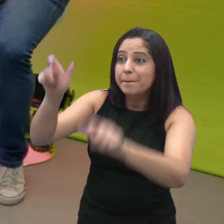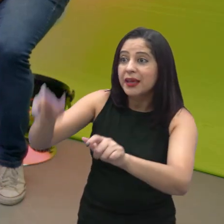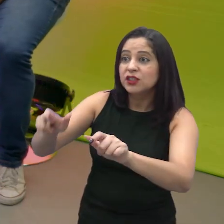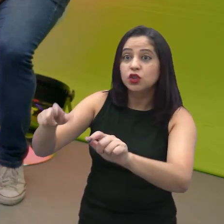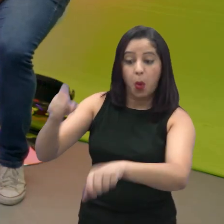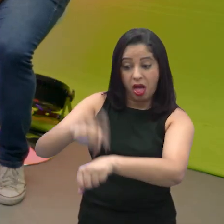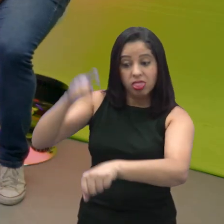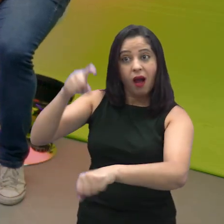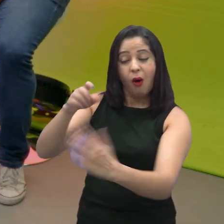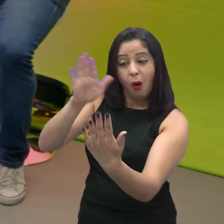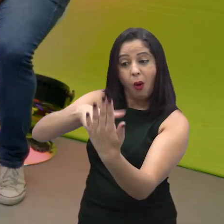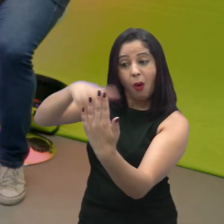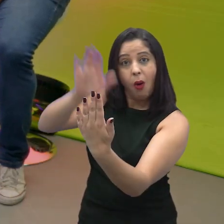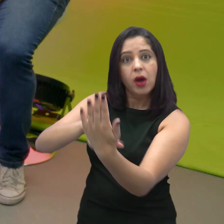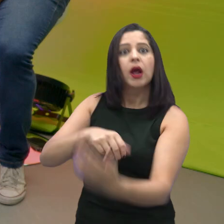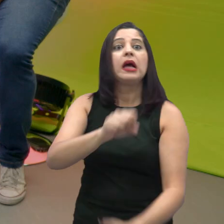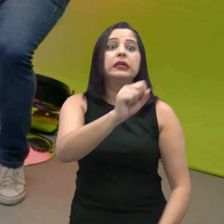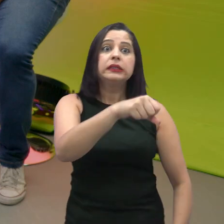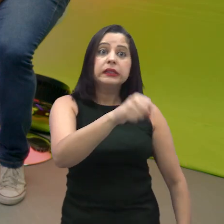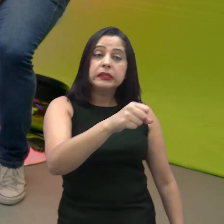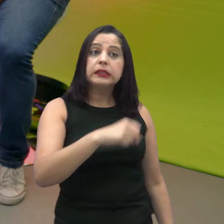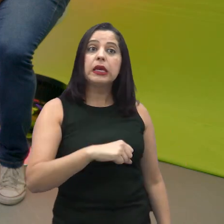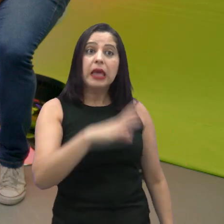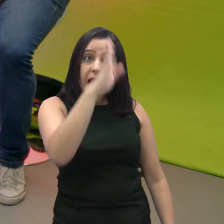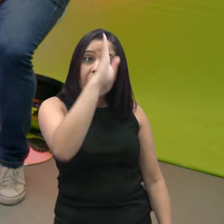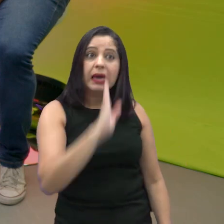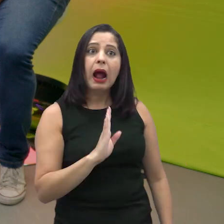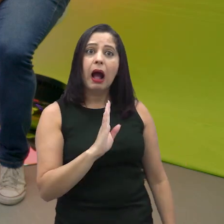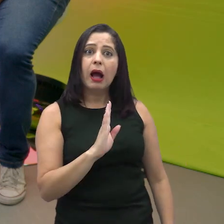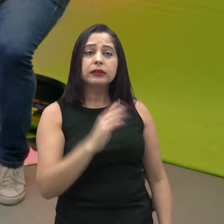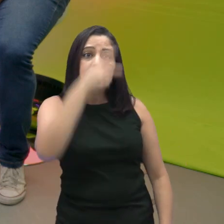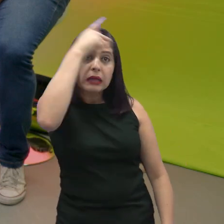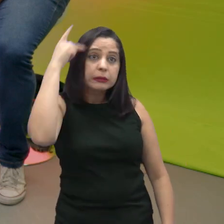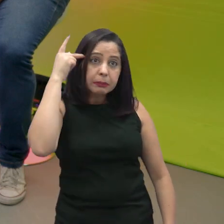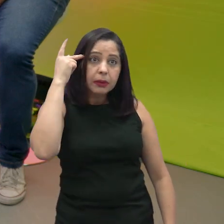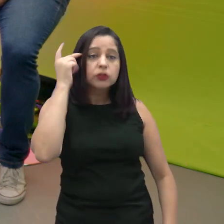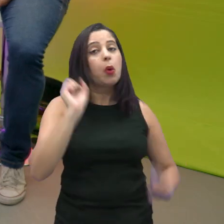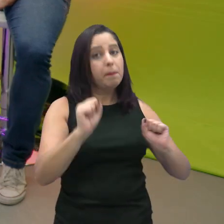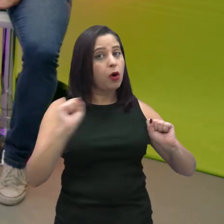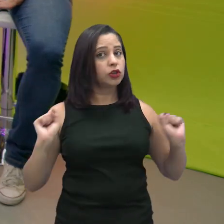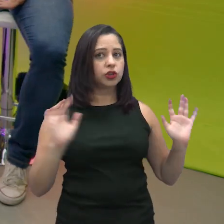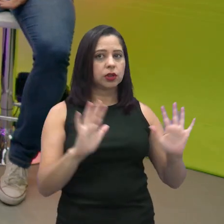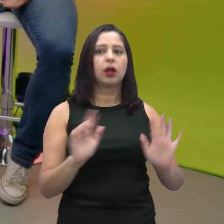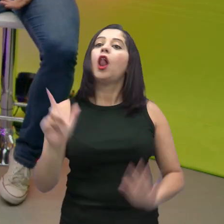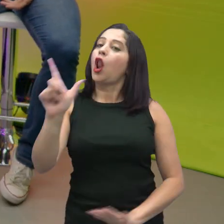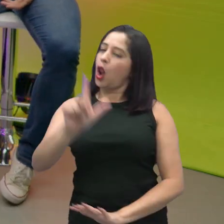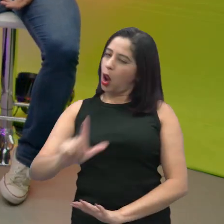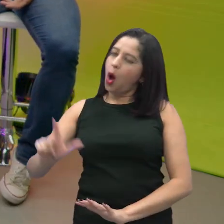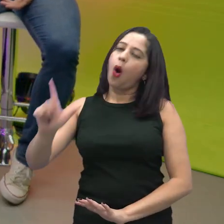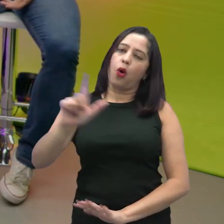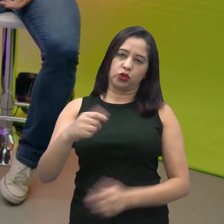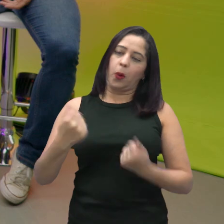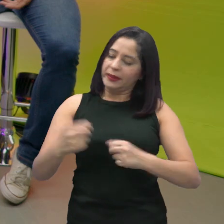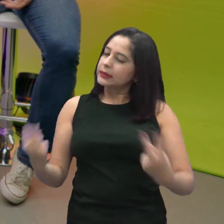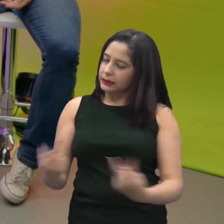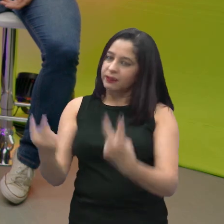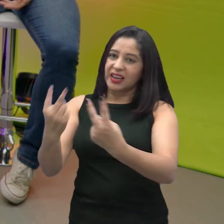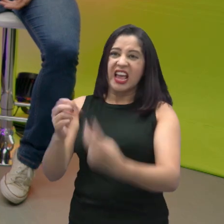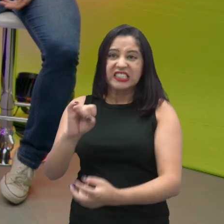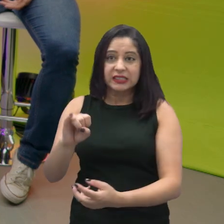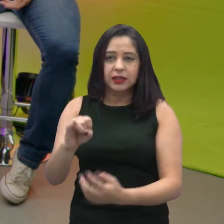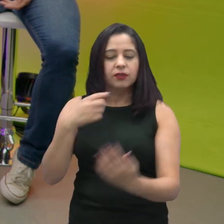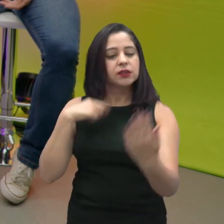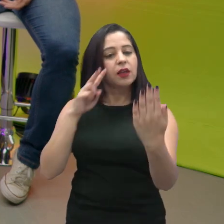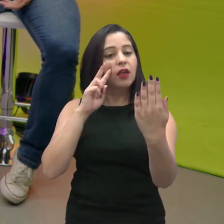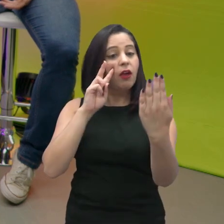ateliê a céu aberto mesmo, e legal, tudo né? gratuito, né? Tudo para o pessoal conferir e ver de pertinho, É lógico que a gente tem que valorizar a arte também, né? Se de repente você gostou